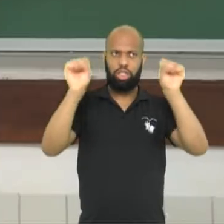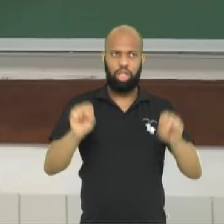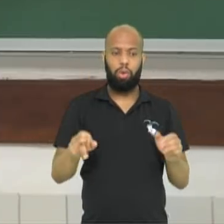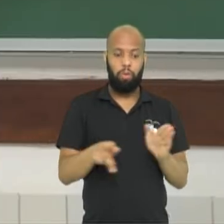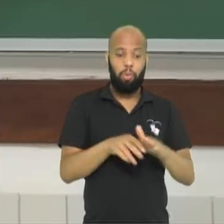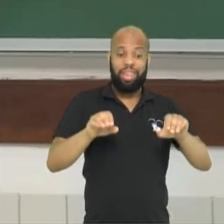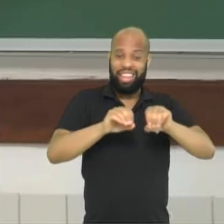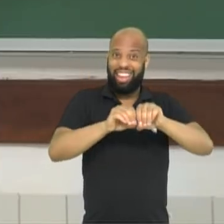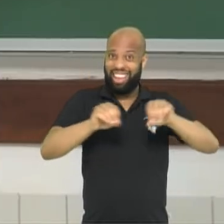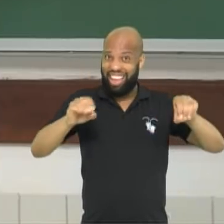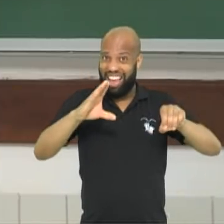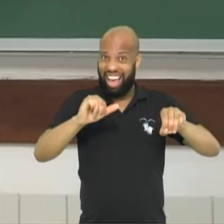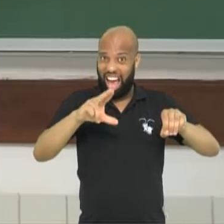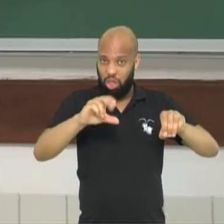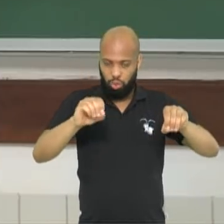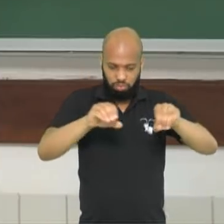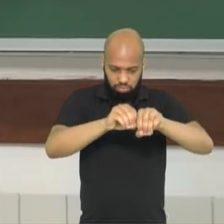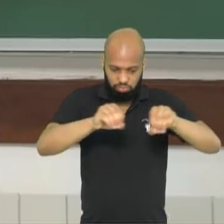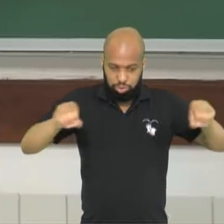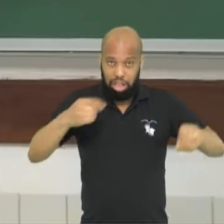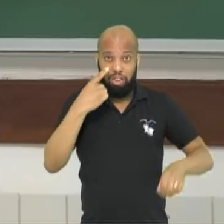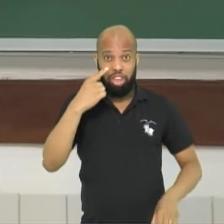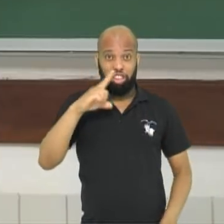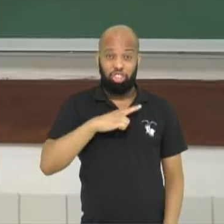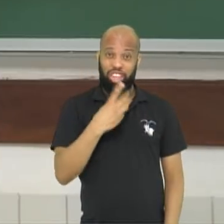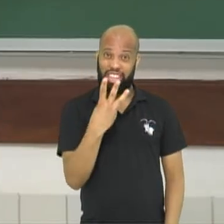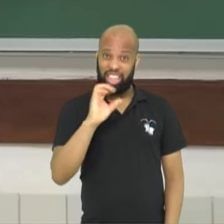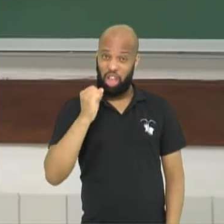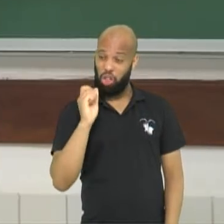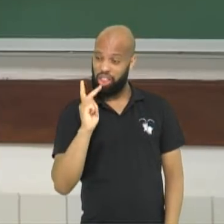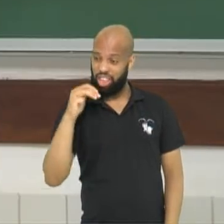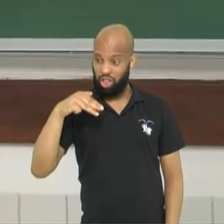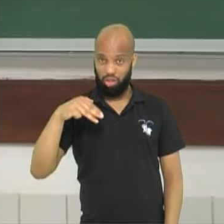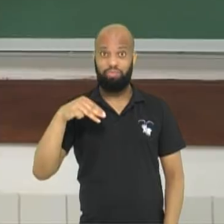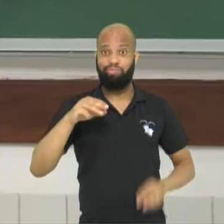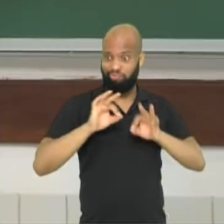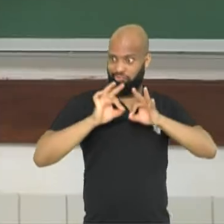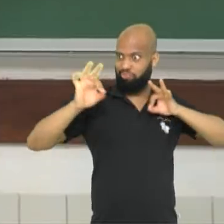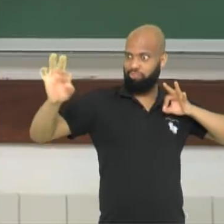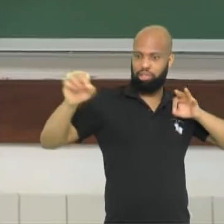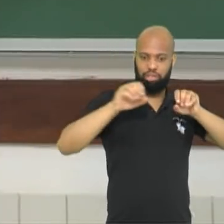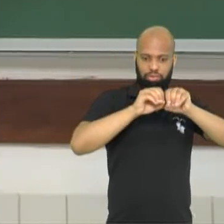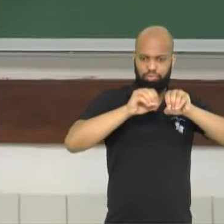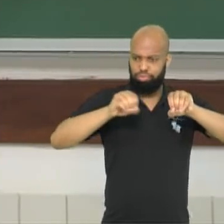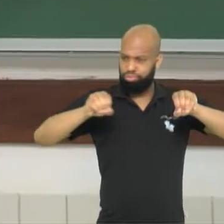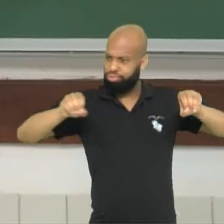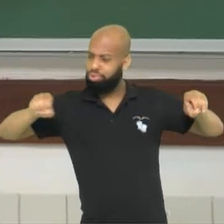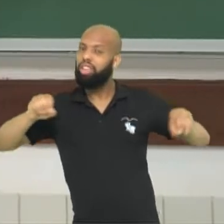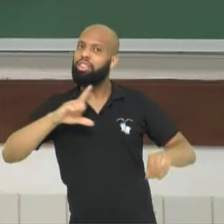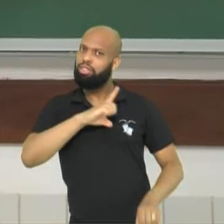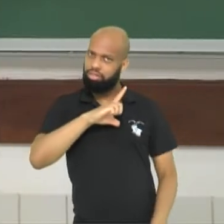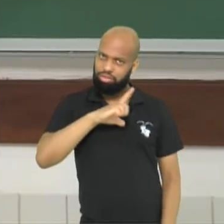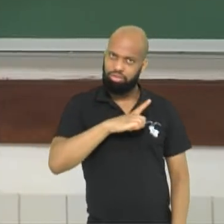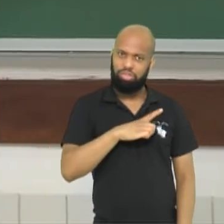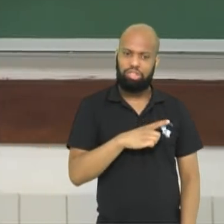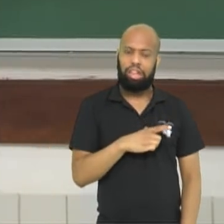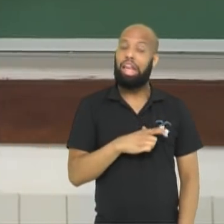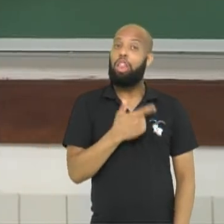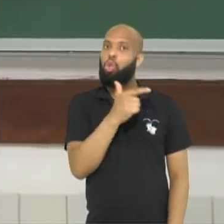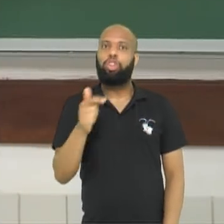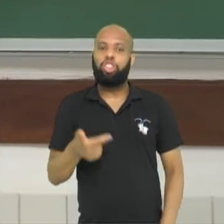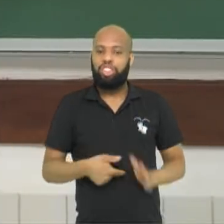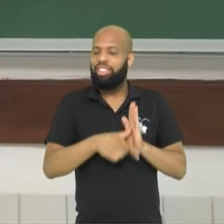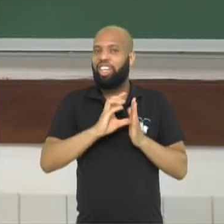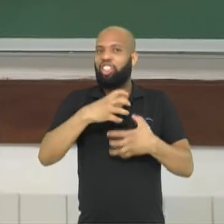linha adutora, né, vocês verificaram aí no vídeo, com 38 quilômetros de extensão, né, sem nenhum tipo de equipamento,